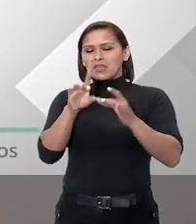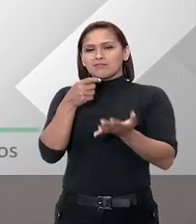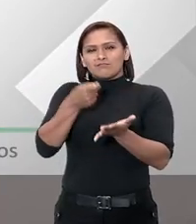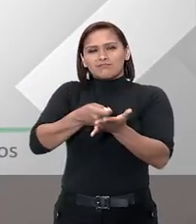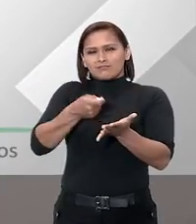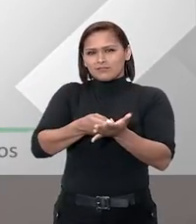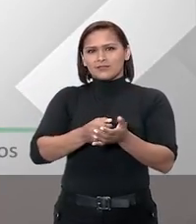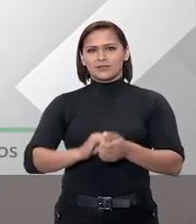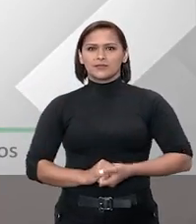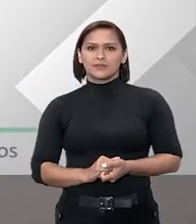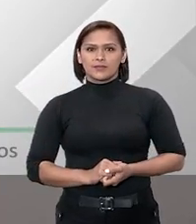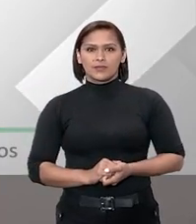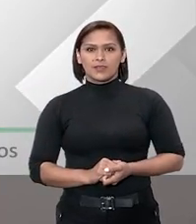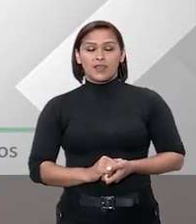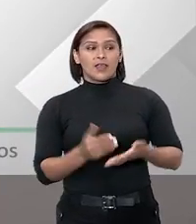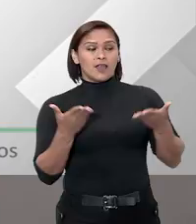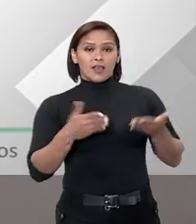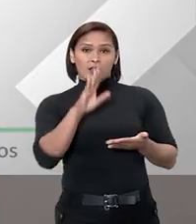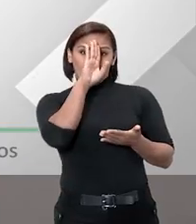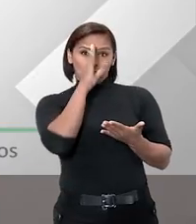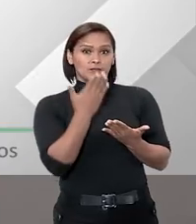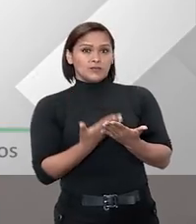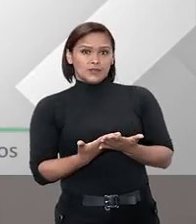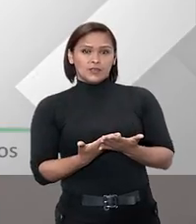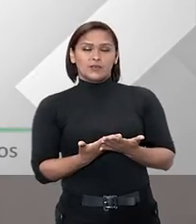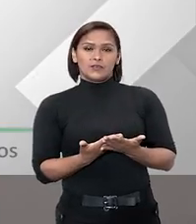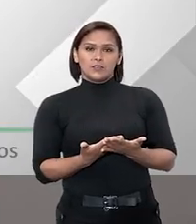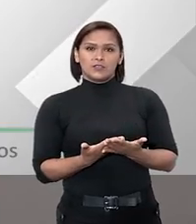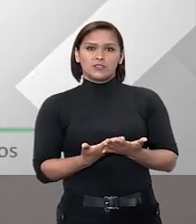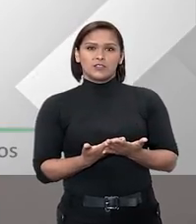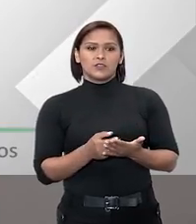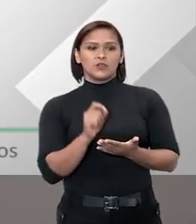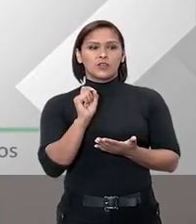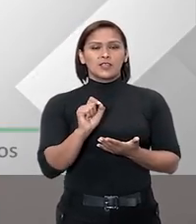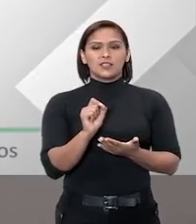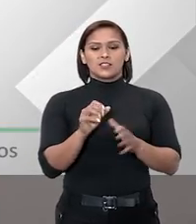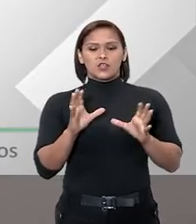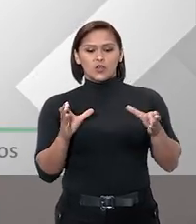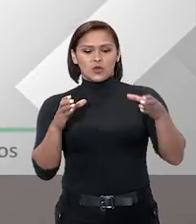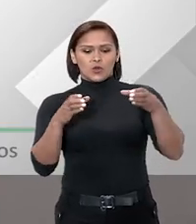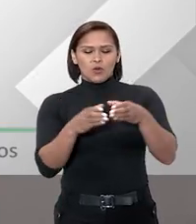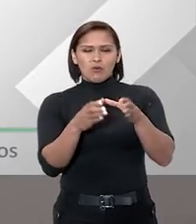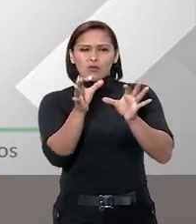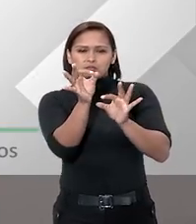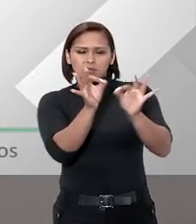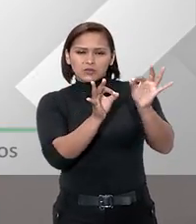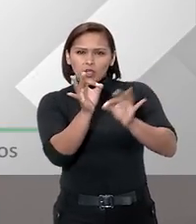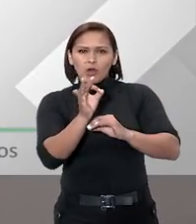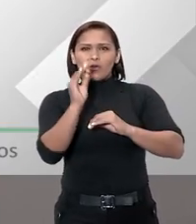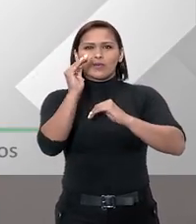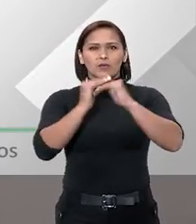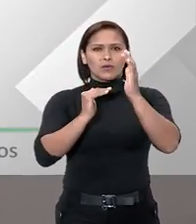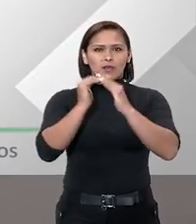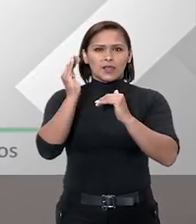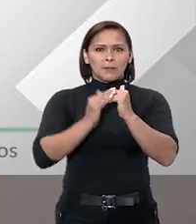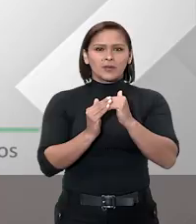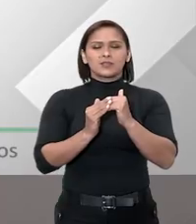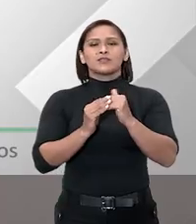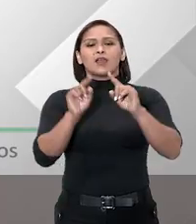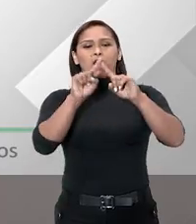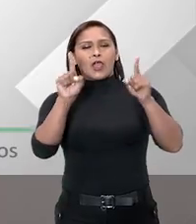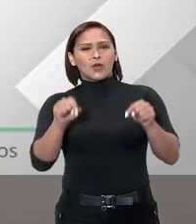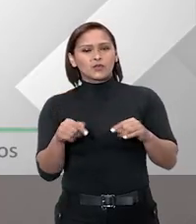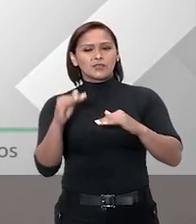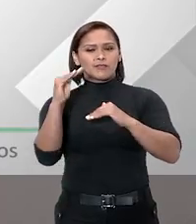força. Agora, eu acredito que se com a equipe capacitada, com